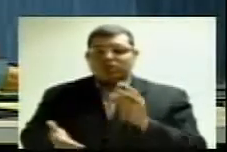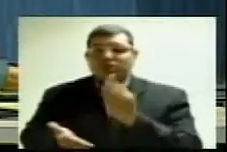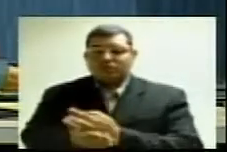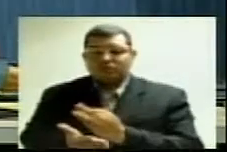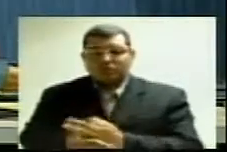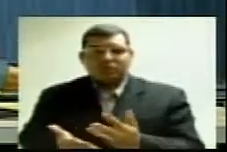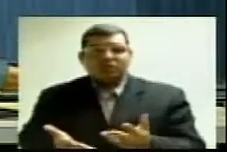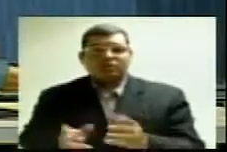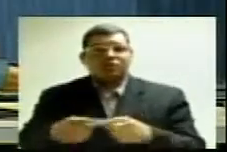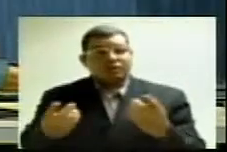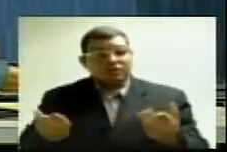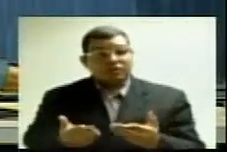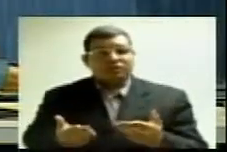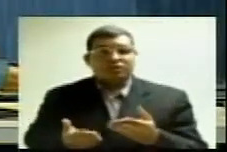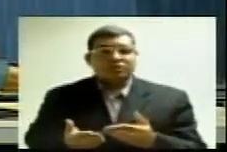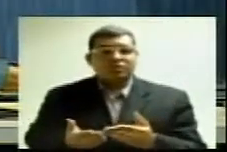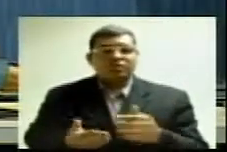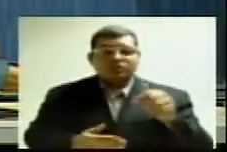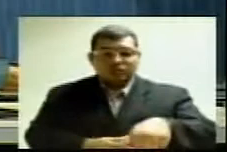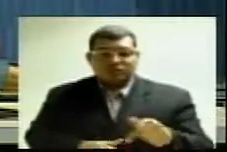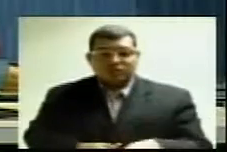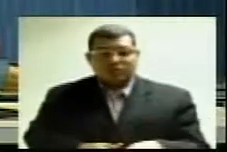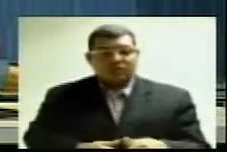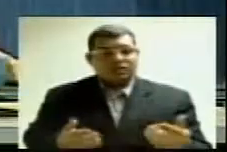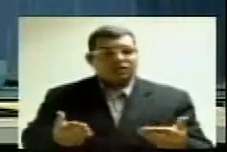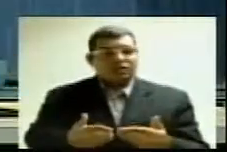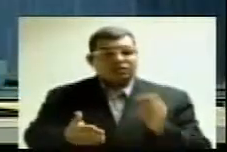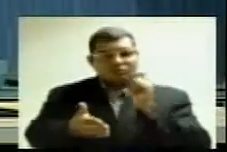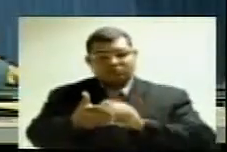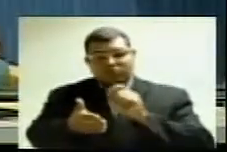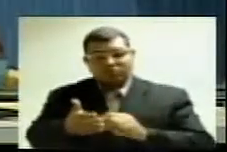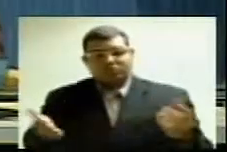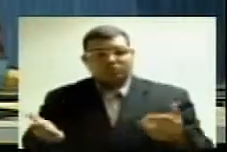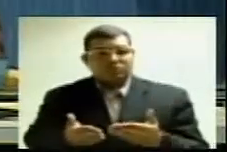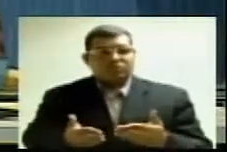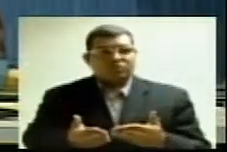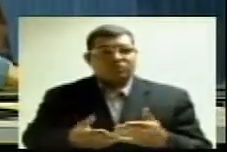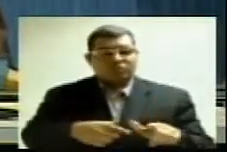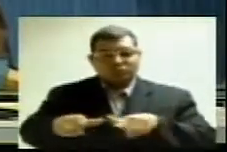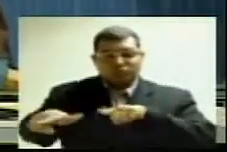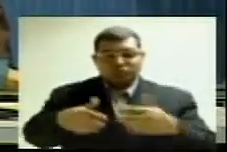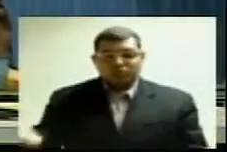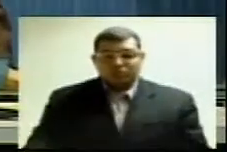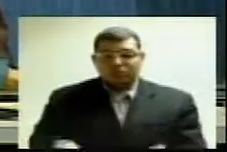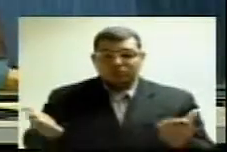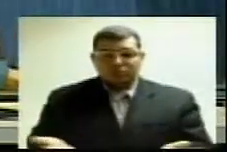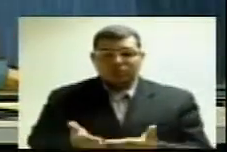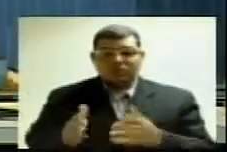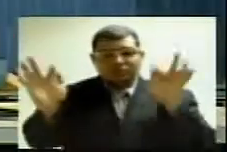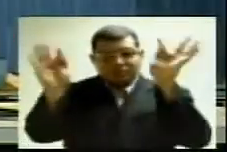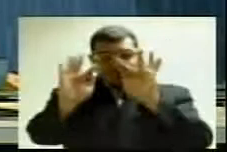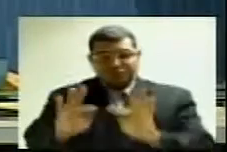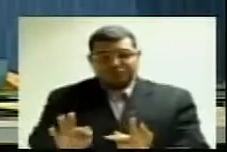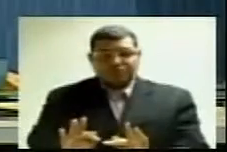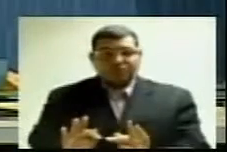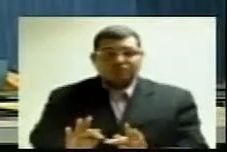ausência. Mas estou aqui desta tribuna, registrando um entusiasmo e